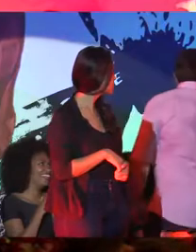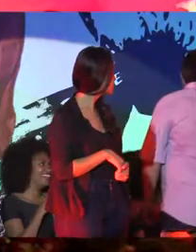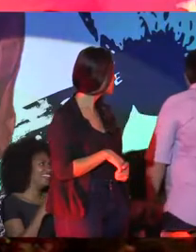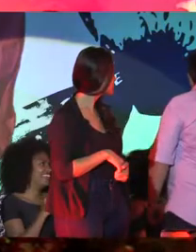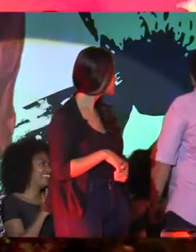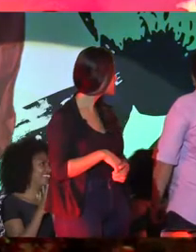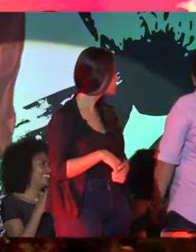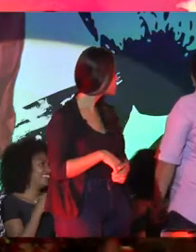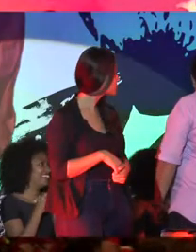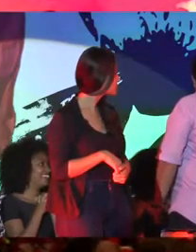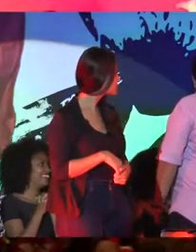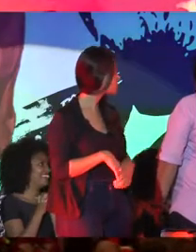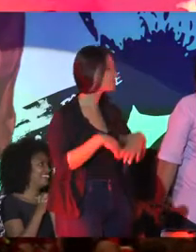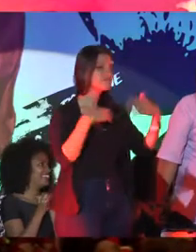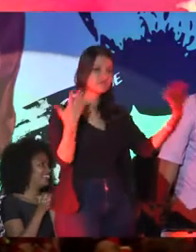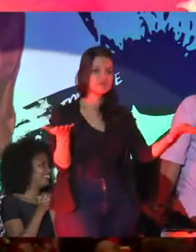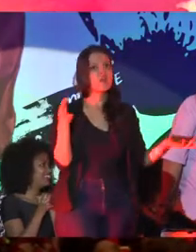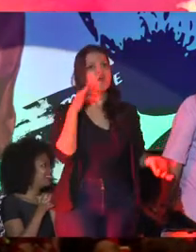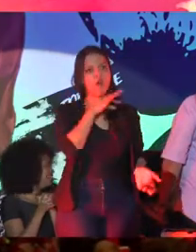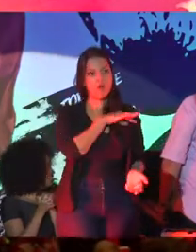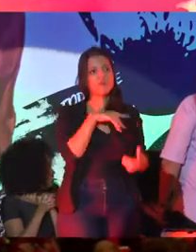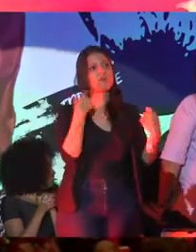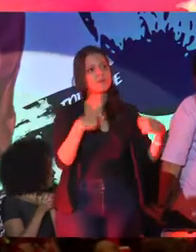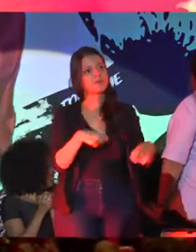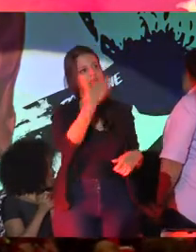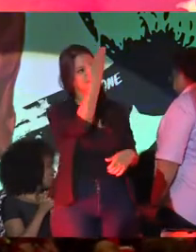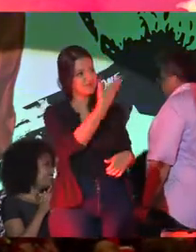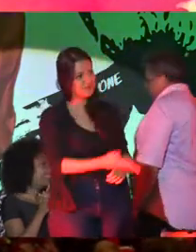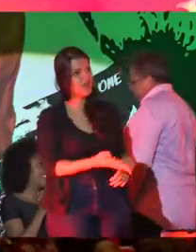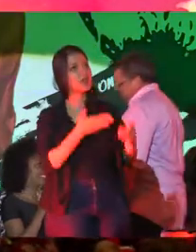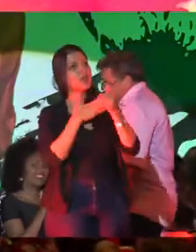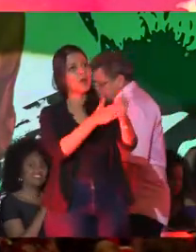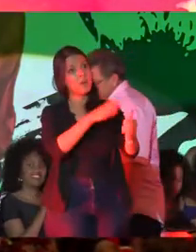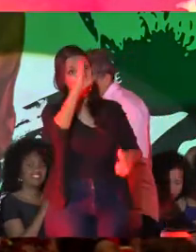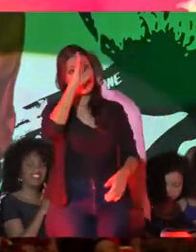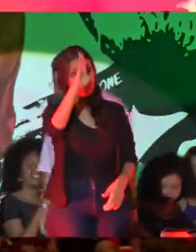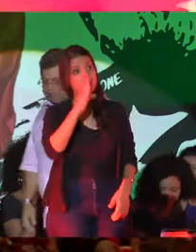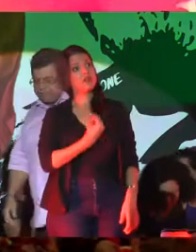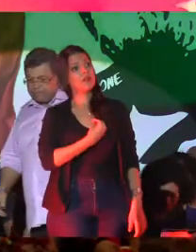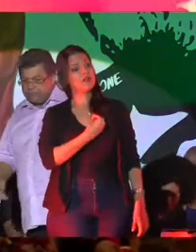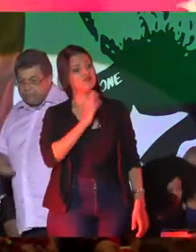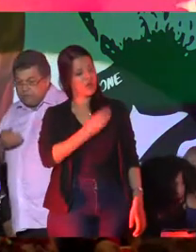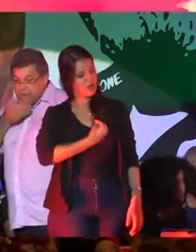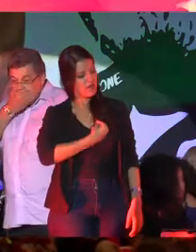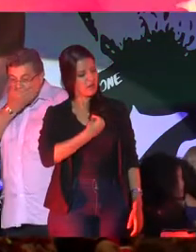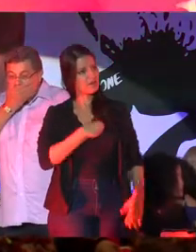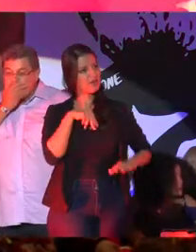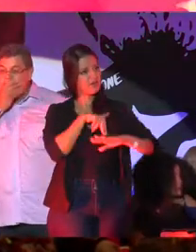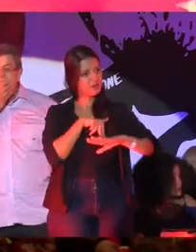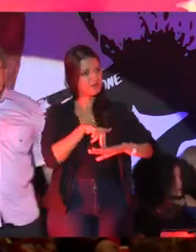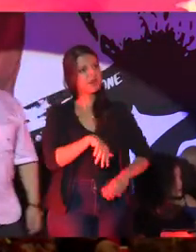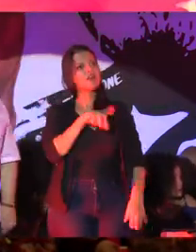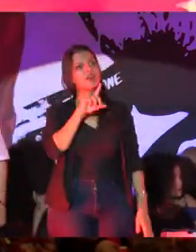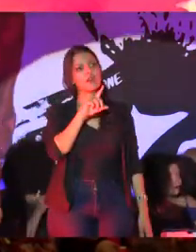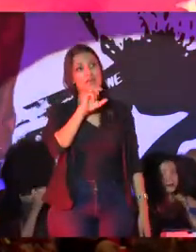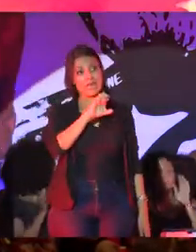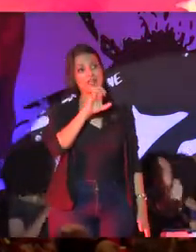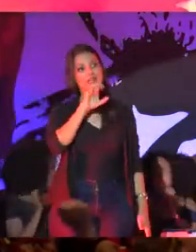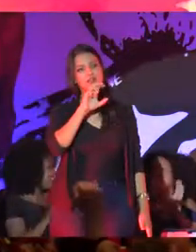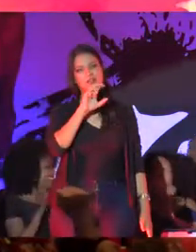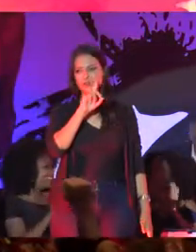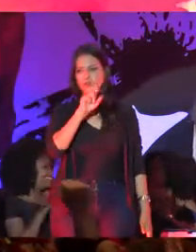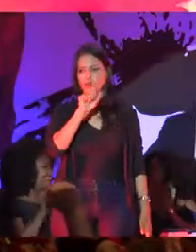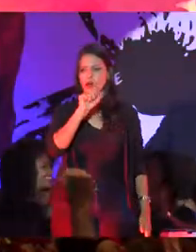E não podia faltar, obviamente, o nosso grande companheiro, que está também no nosso palco, Eduardo Suplicy.